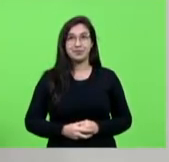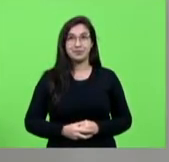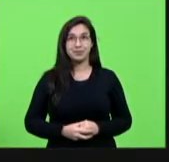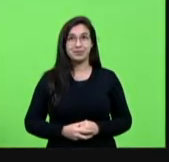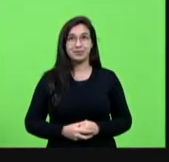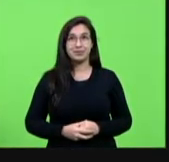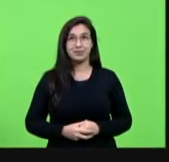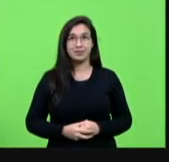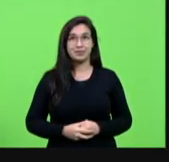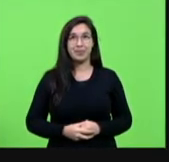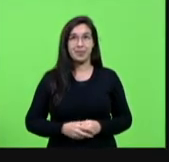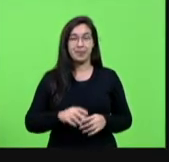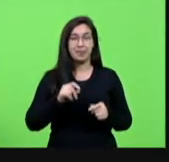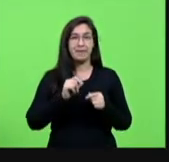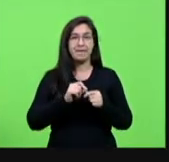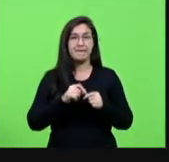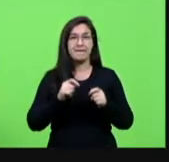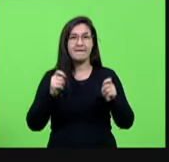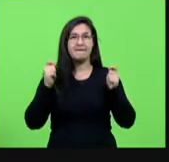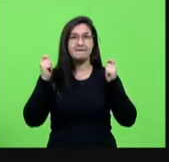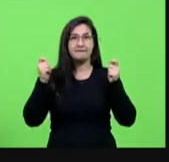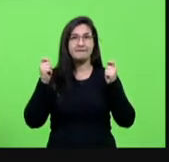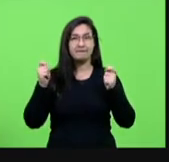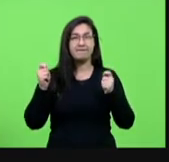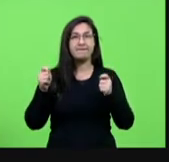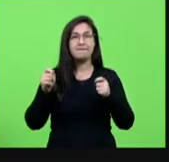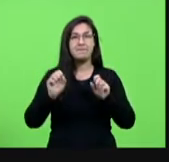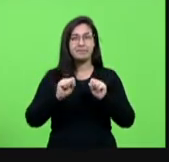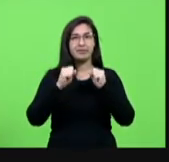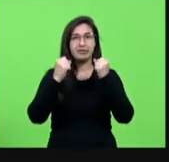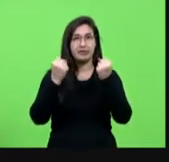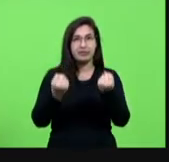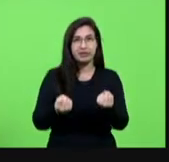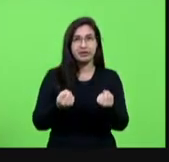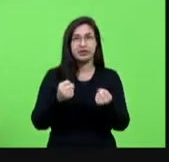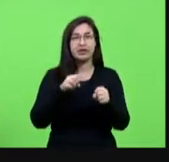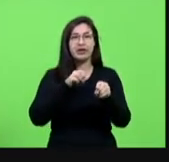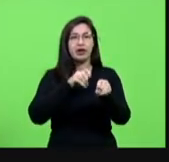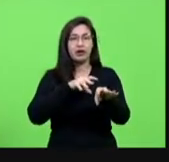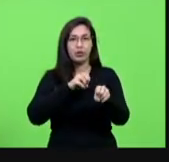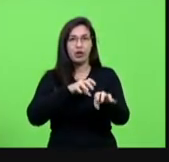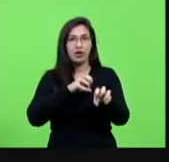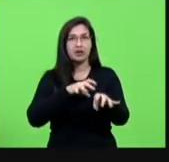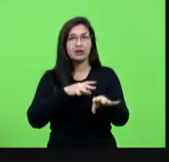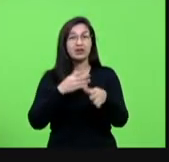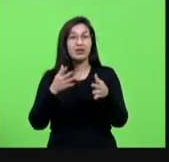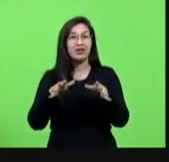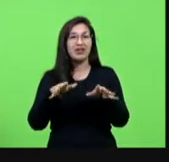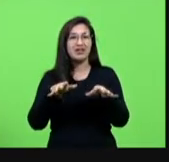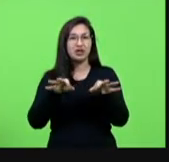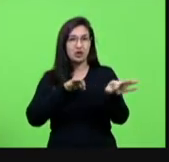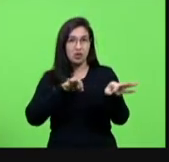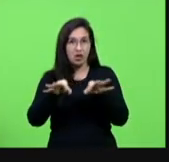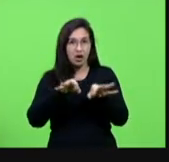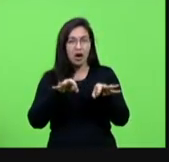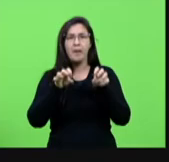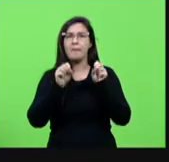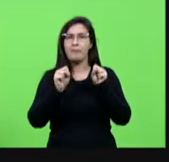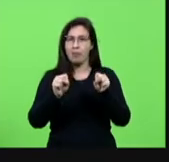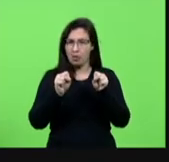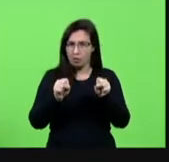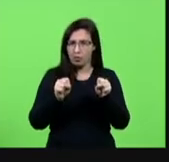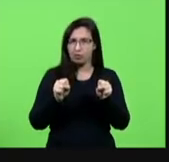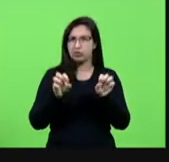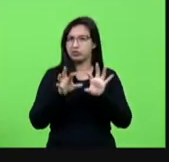Para fazer manifestação em ato de defesa da educação, eles se organizam. Aí pode fazer